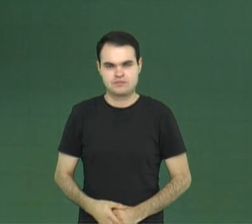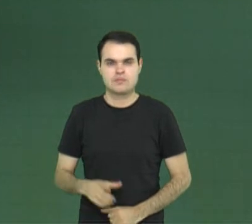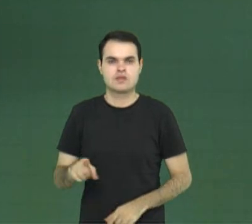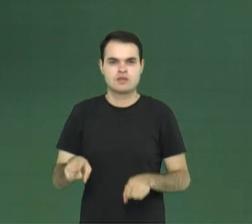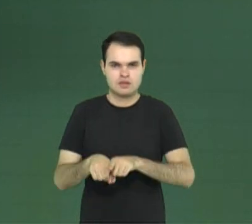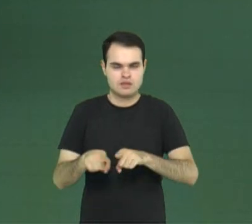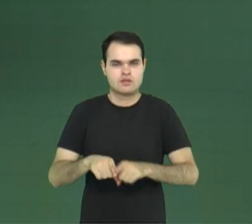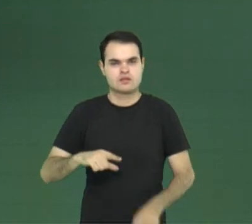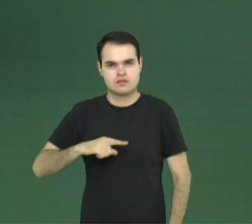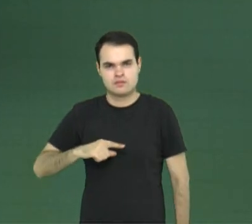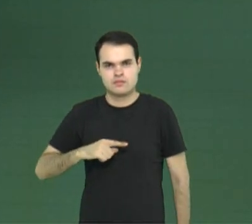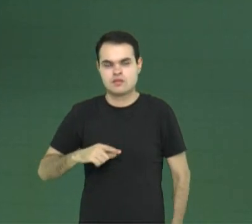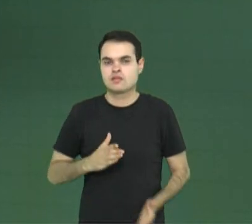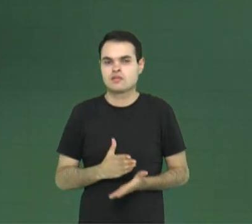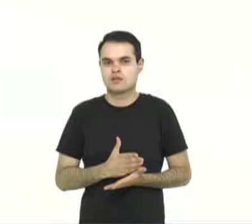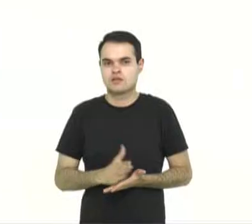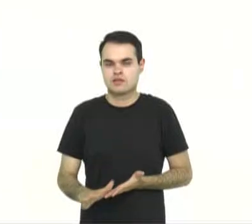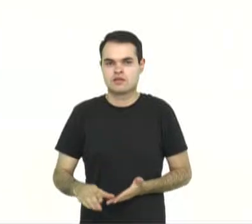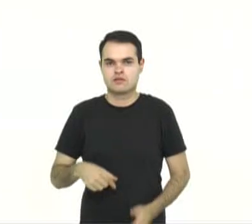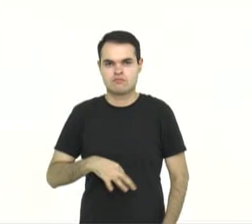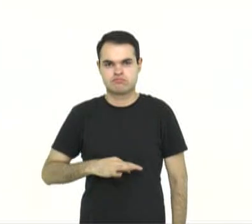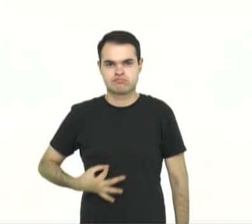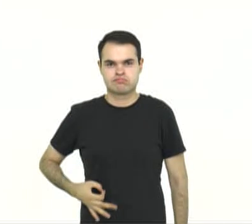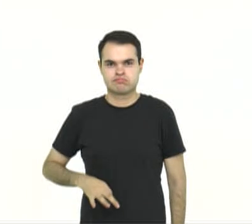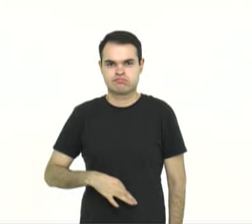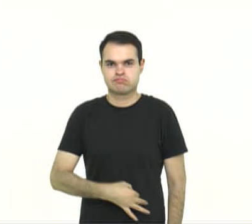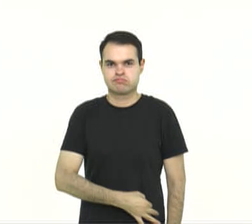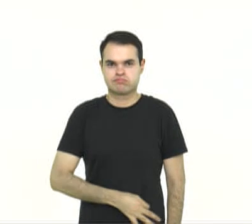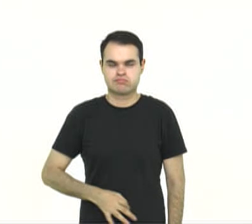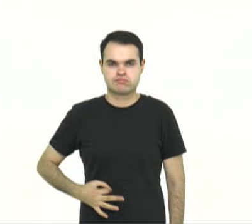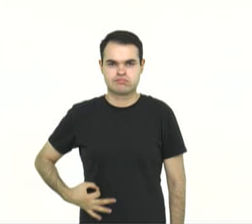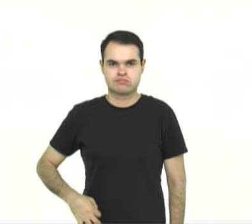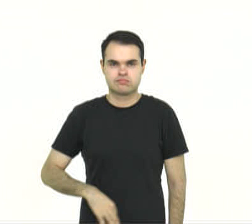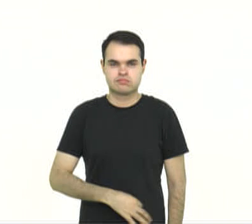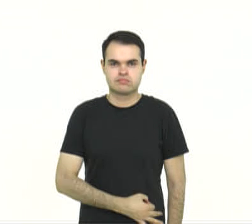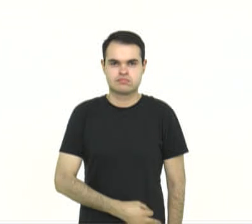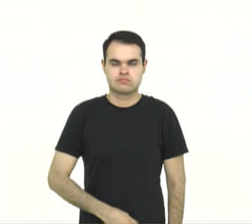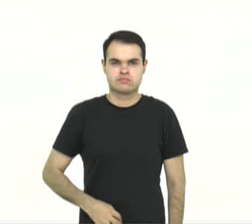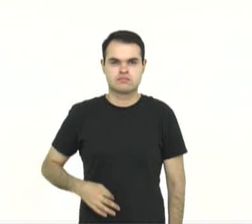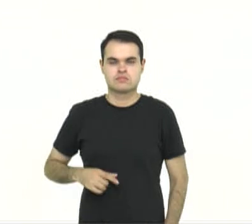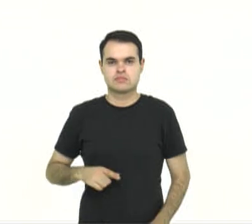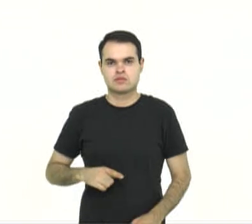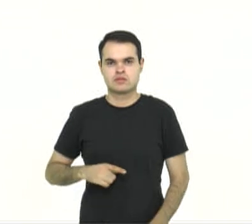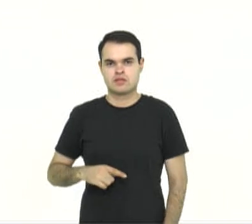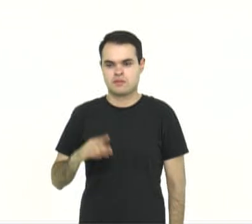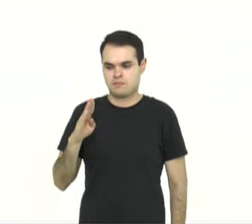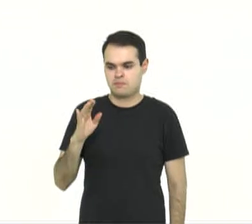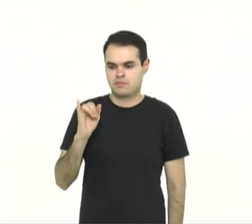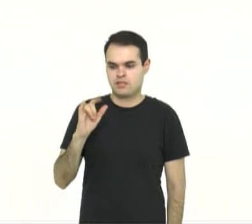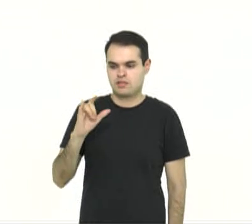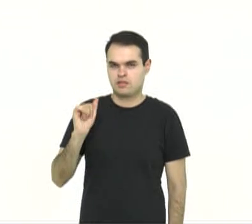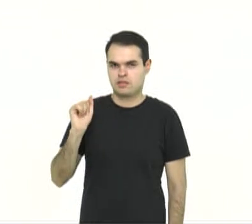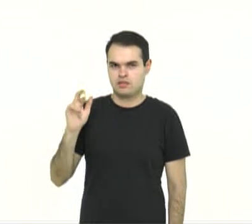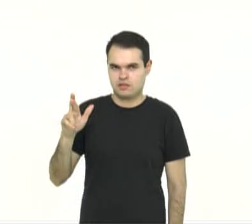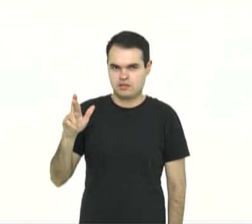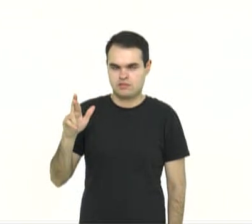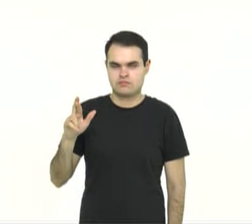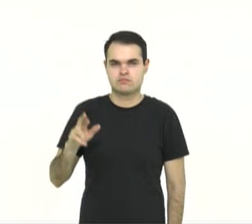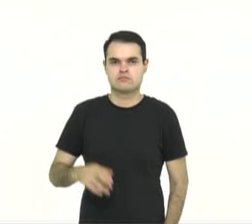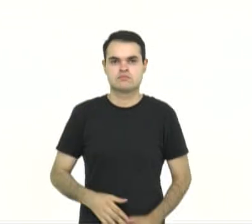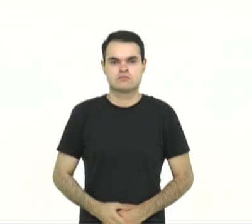que acontece no intestino, ou seja, ele excreta a pigmentação biliar, tá? Ali pela